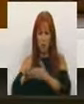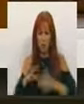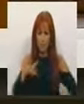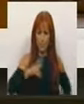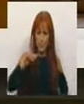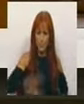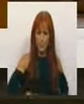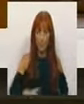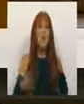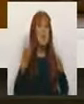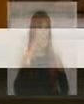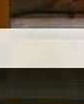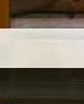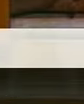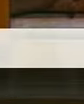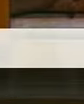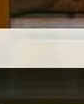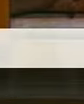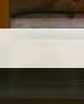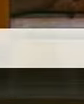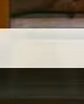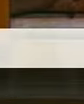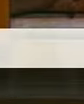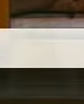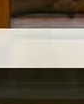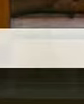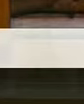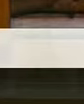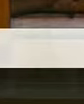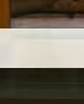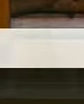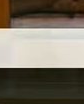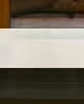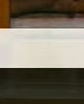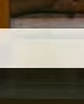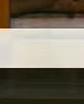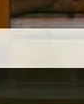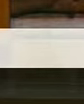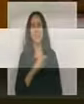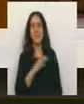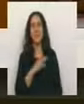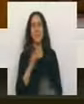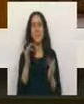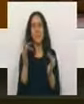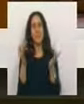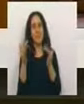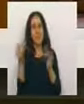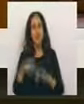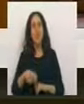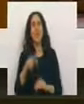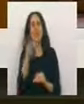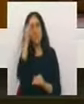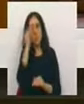português senhoras e senhores deputados o partido socialista o senhor trouxeram três frost